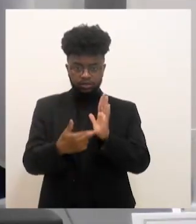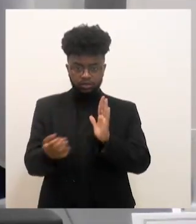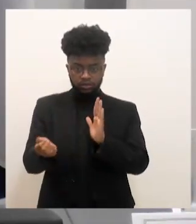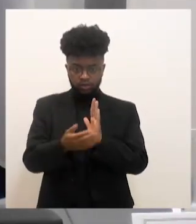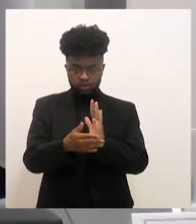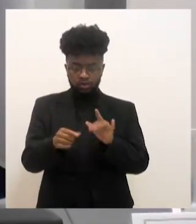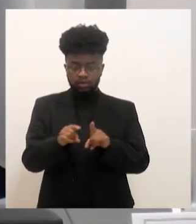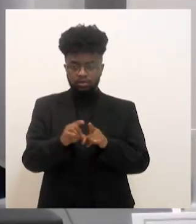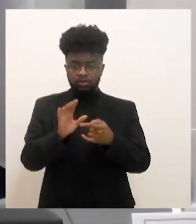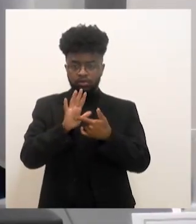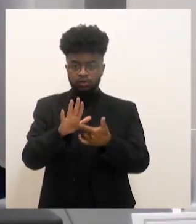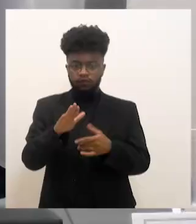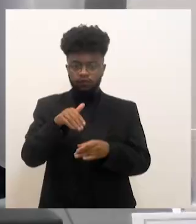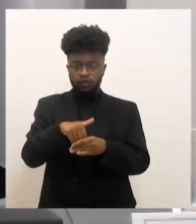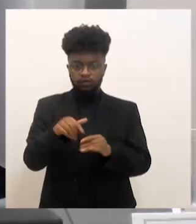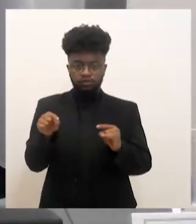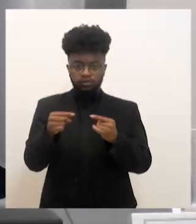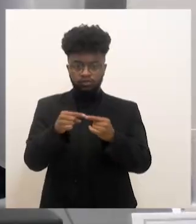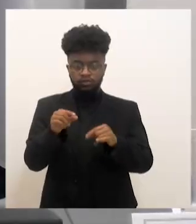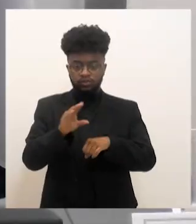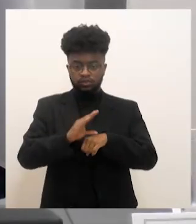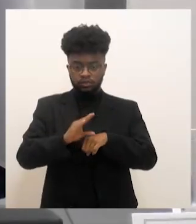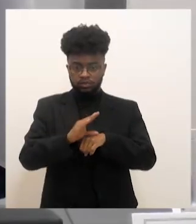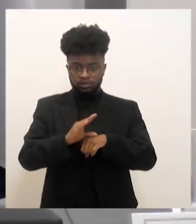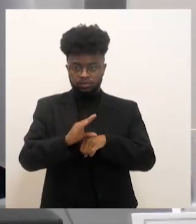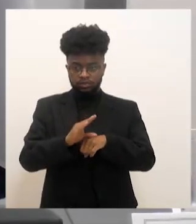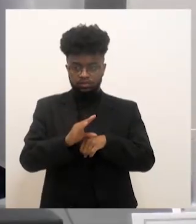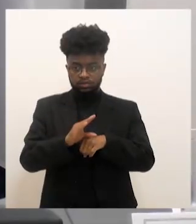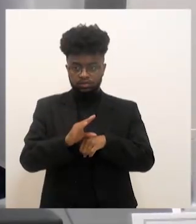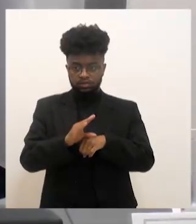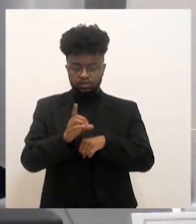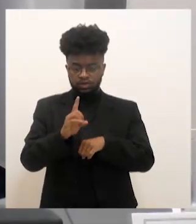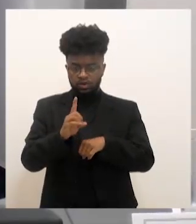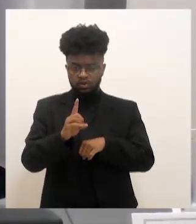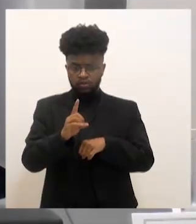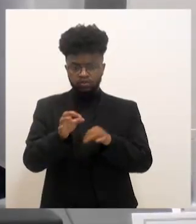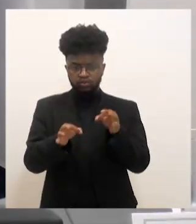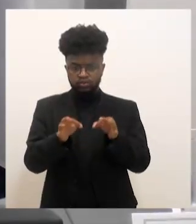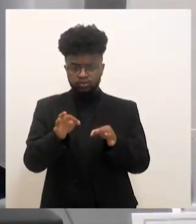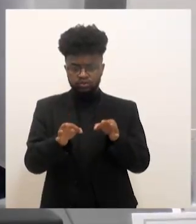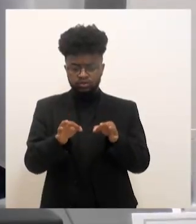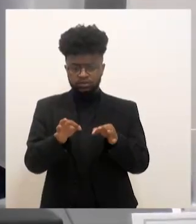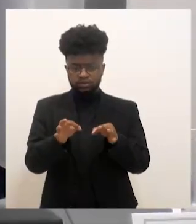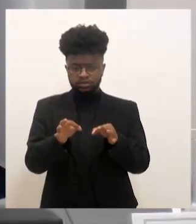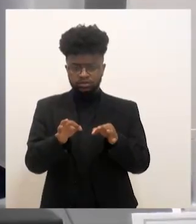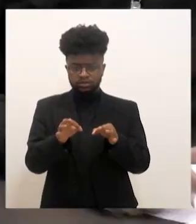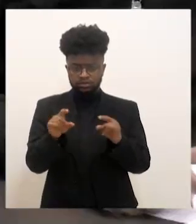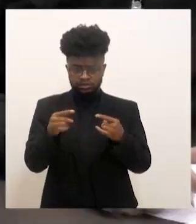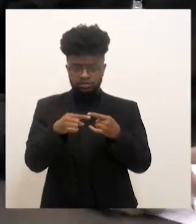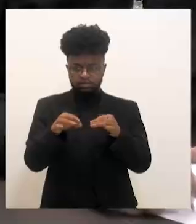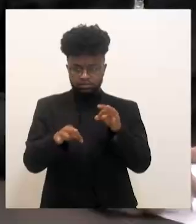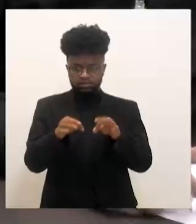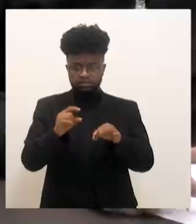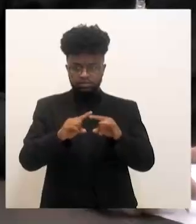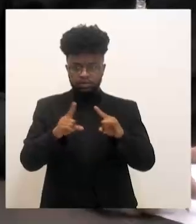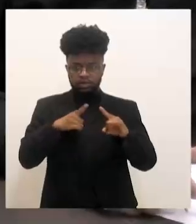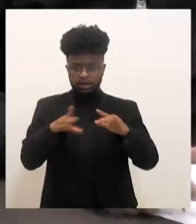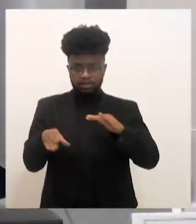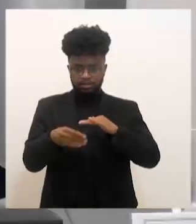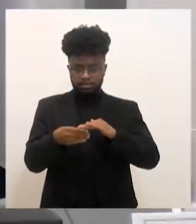que apresentou o voto pela constitucionalidade. A constitucionalidade ou juridicidade? Pela juridicidade com